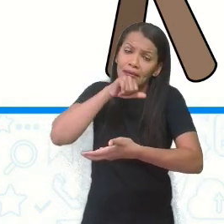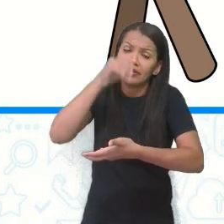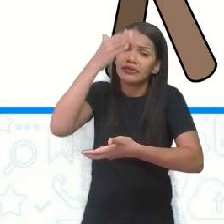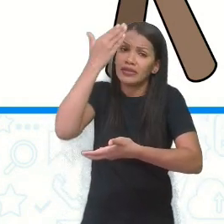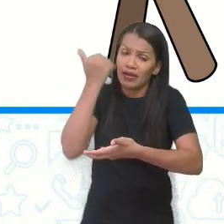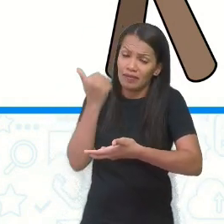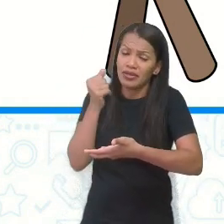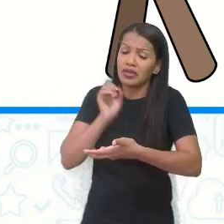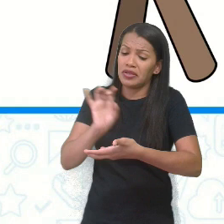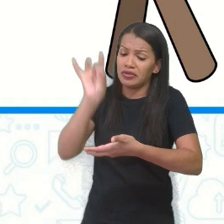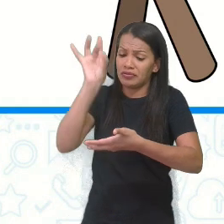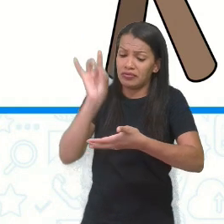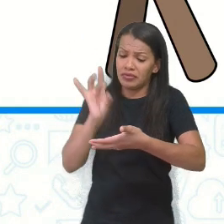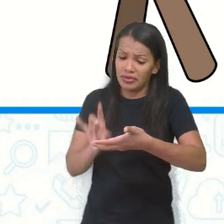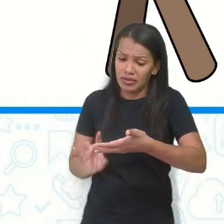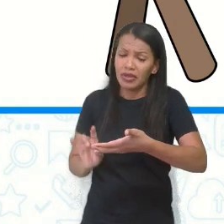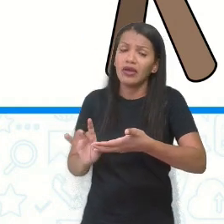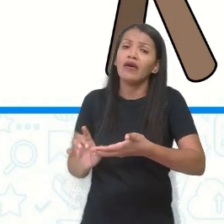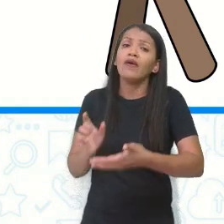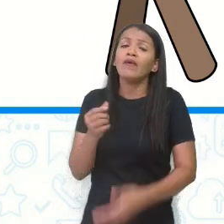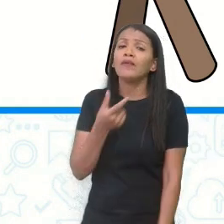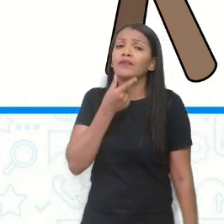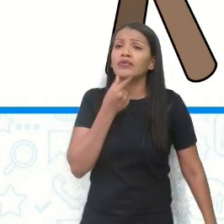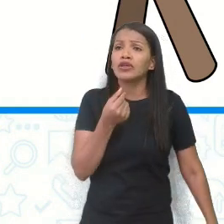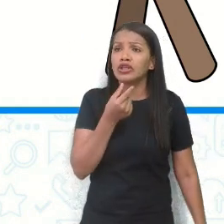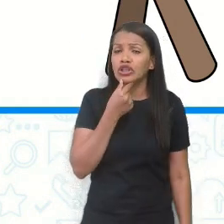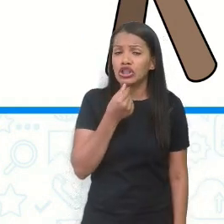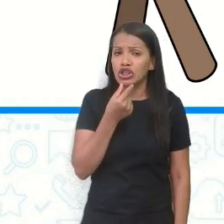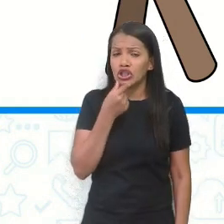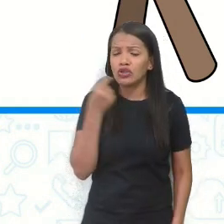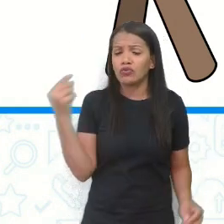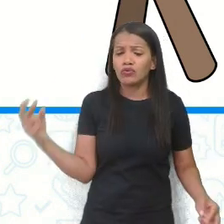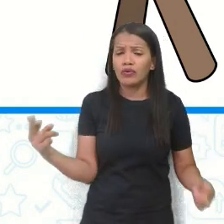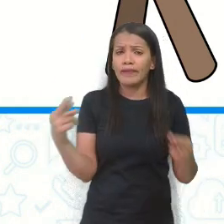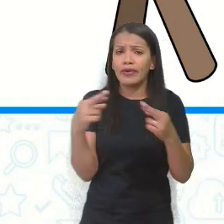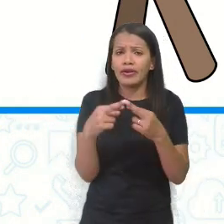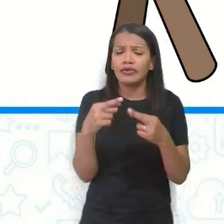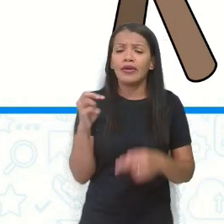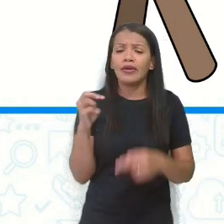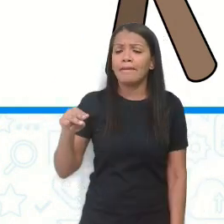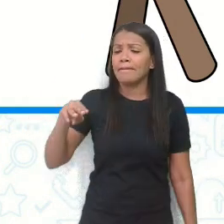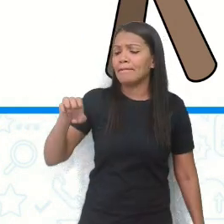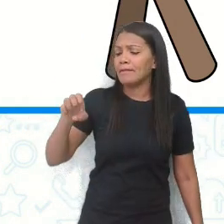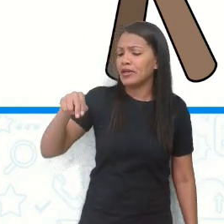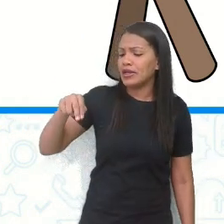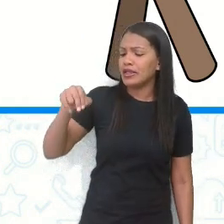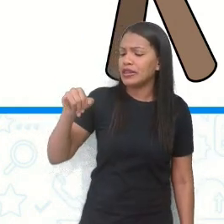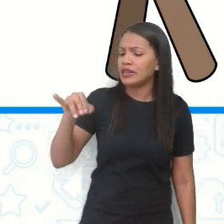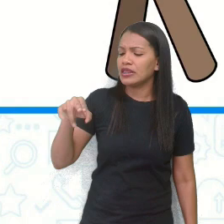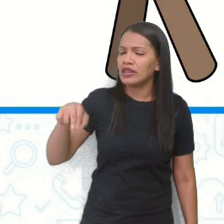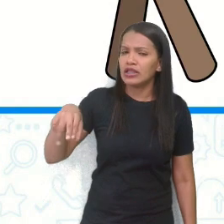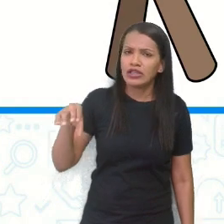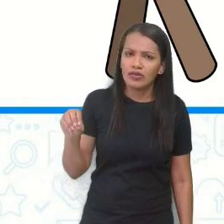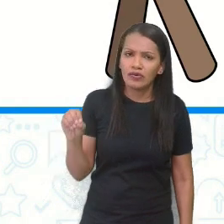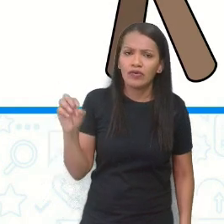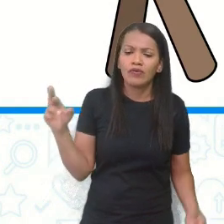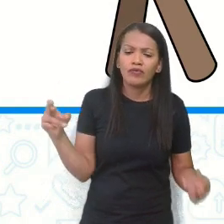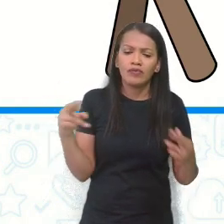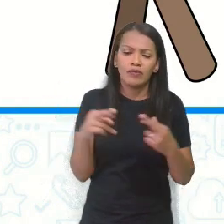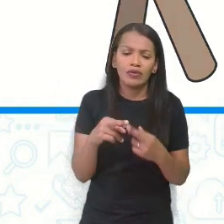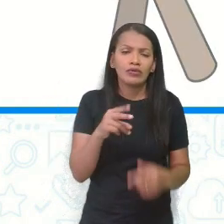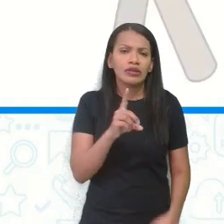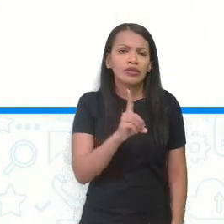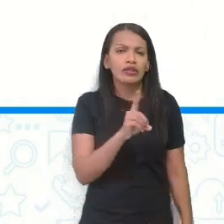divino. Menino está rimando com divino. Olha só o sonzinho. Menino,